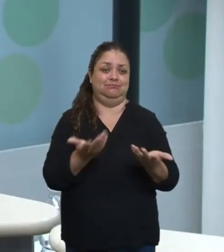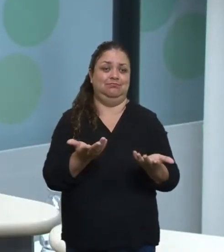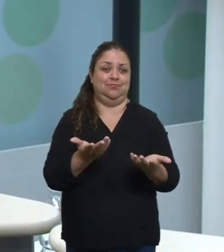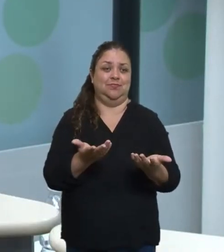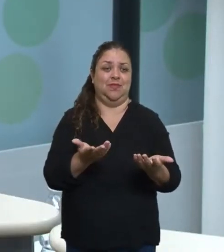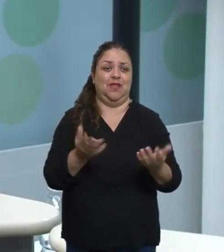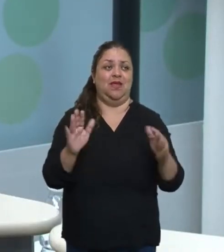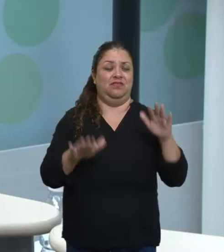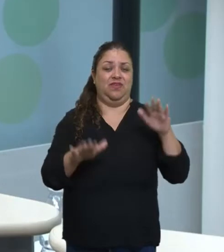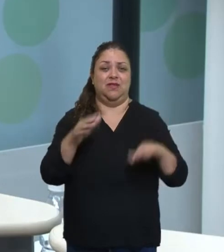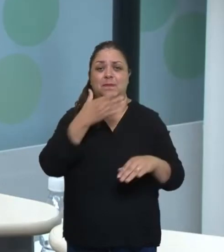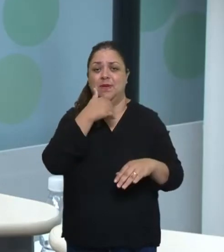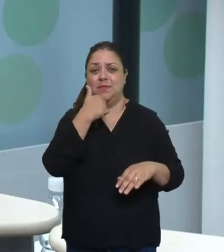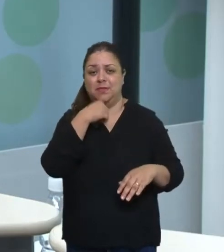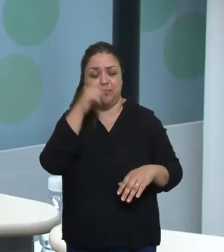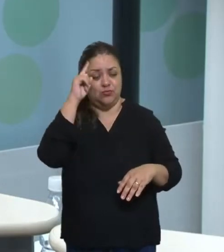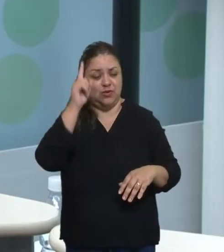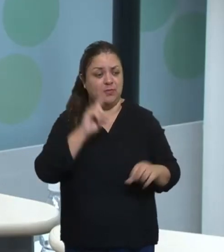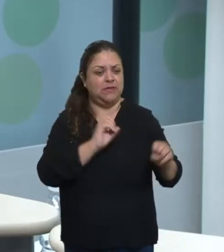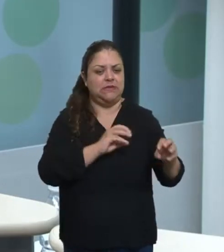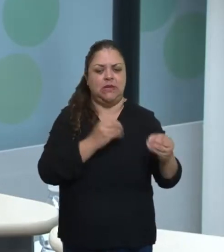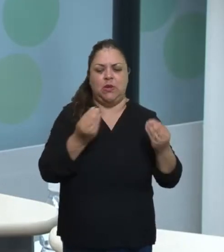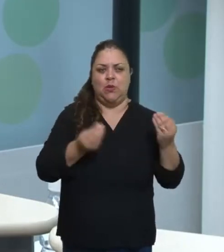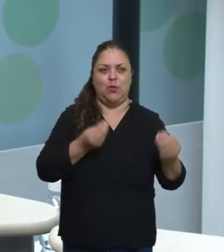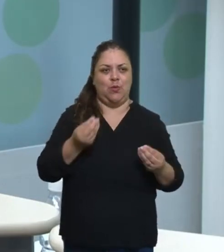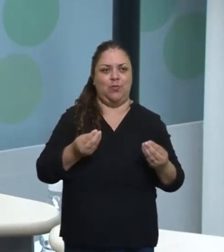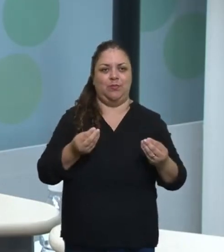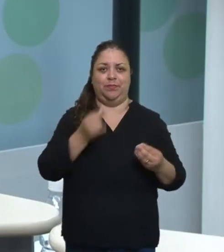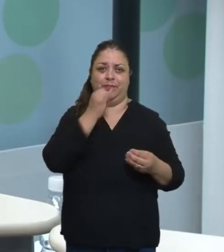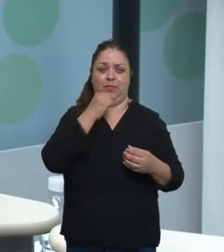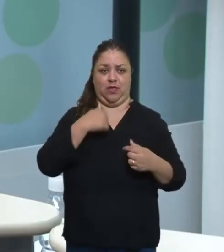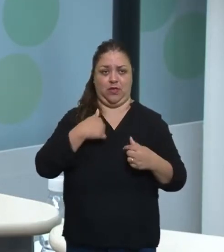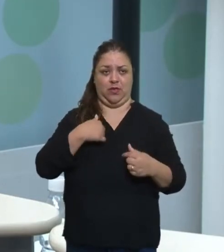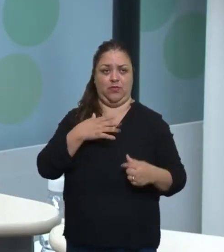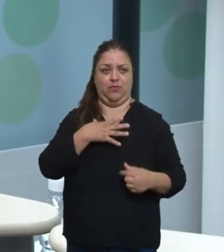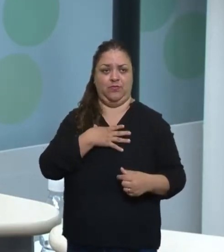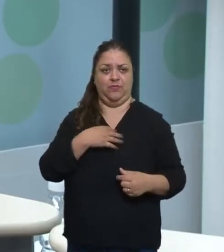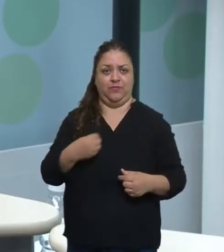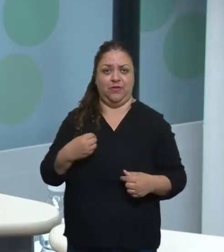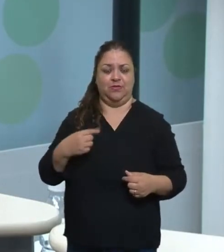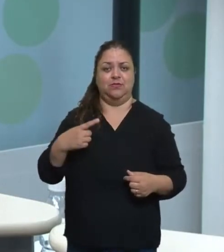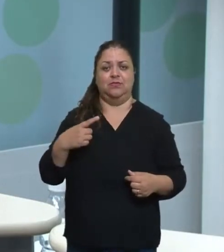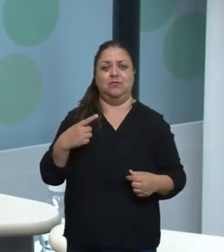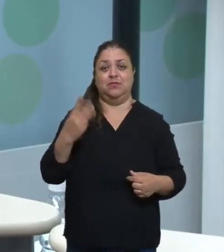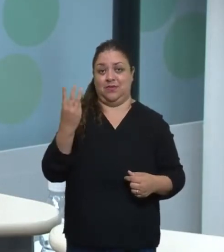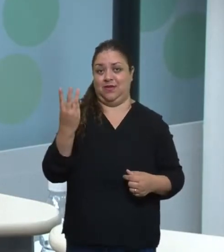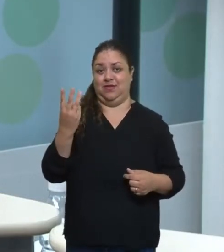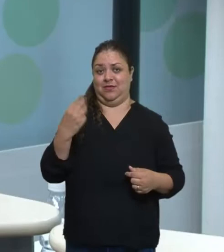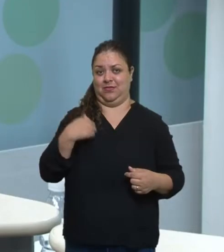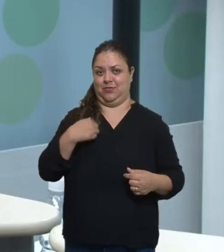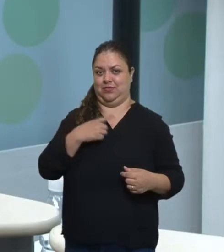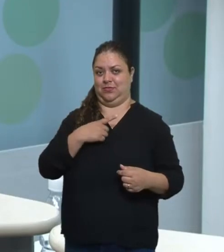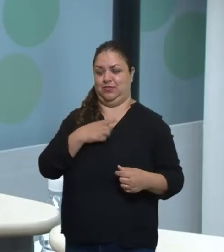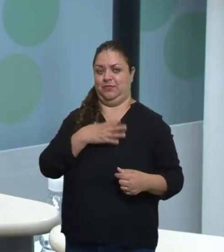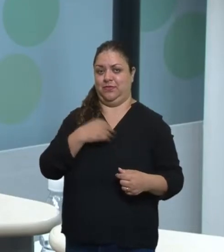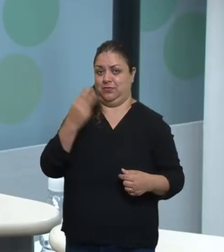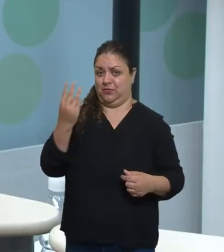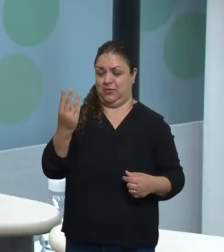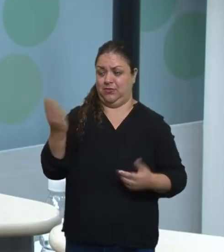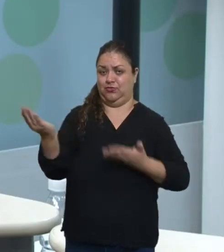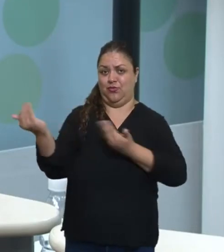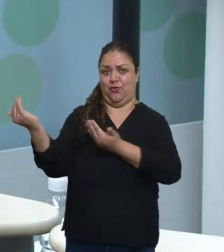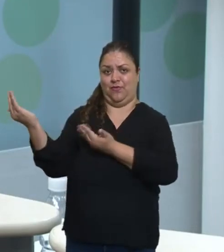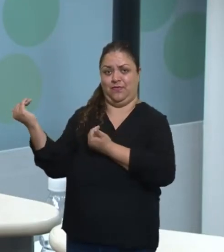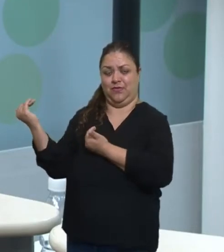sabem muito bem às vezes Como orientar os alunos Eu por exemplo seu pai de hoje de três jovens e durante o